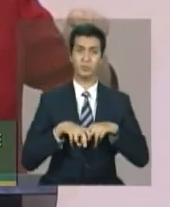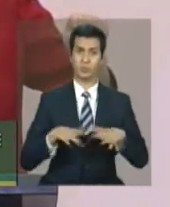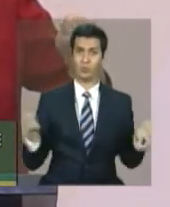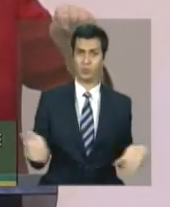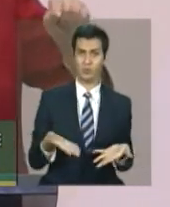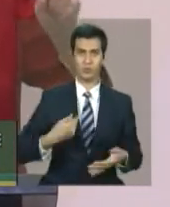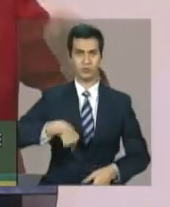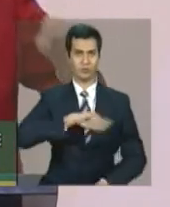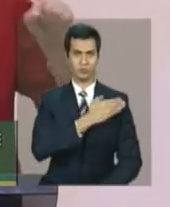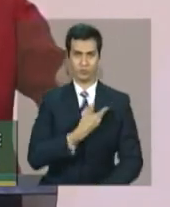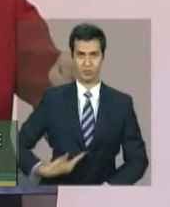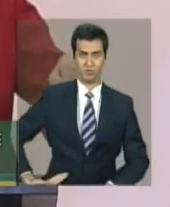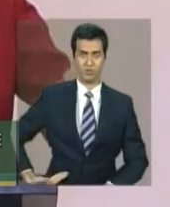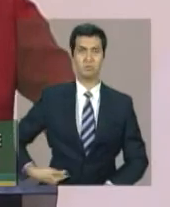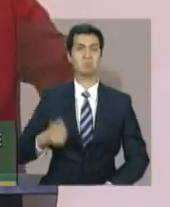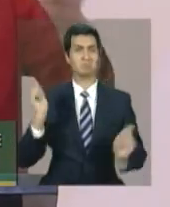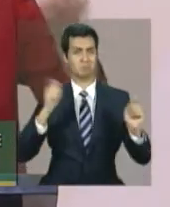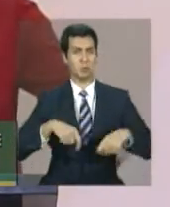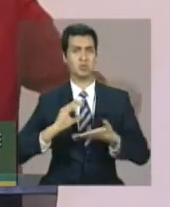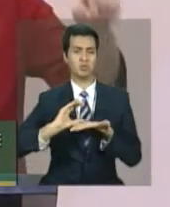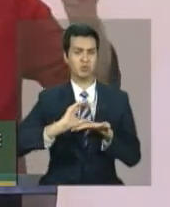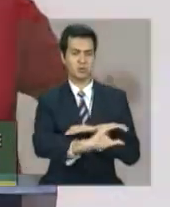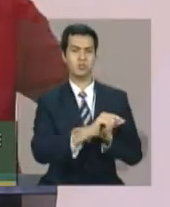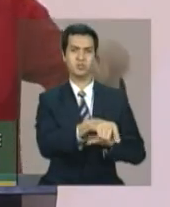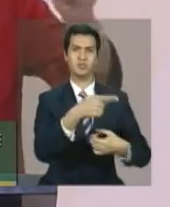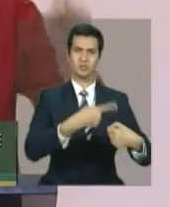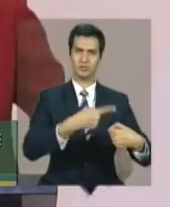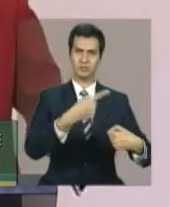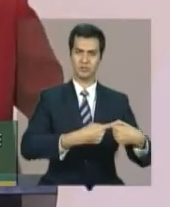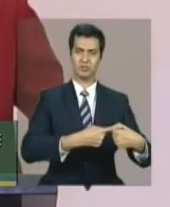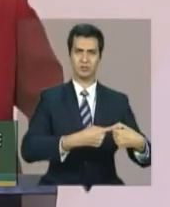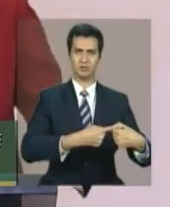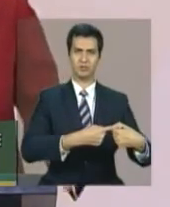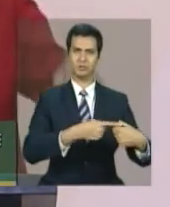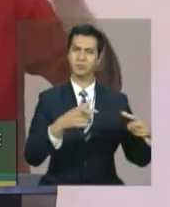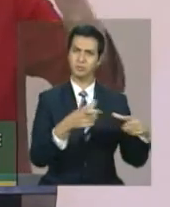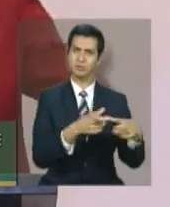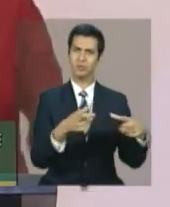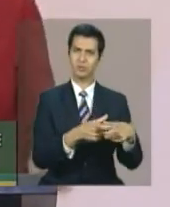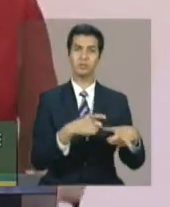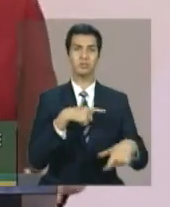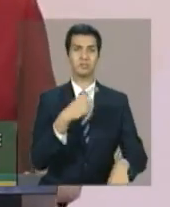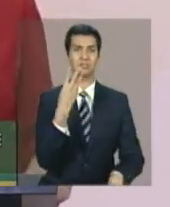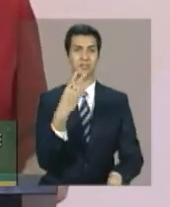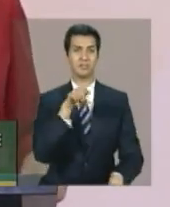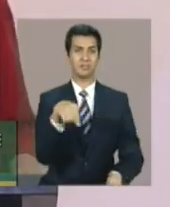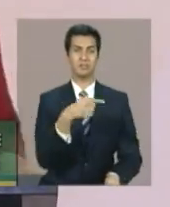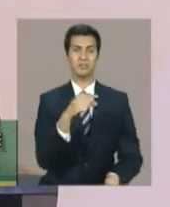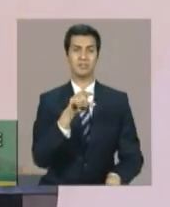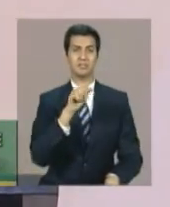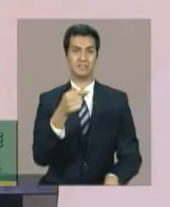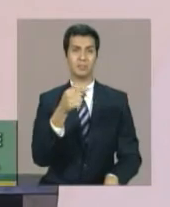municípios. Nos pequenos municípios, 3,7 bilhões. E no Brasil inteiro,